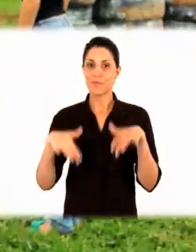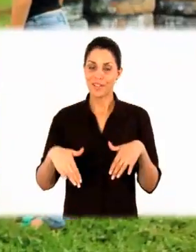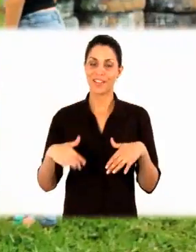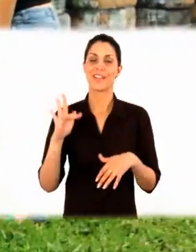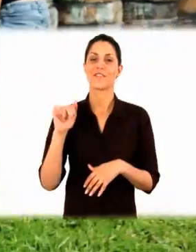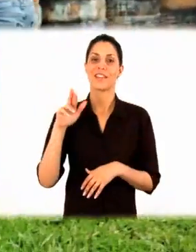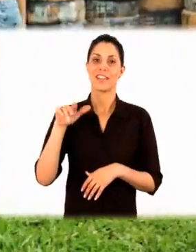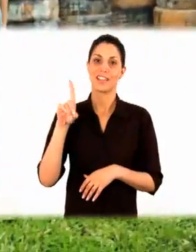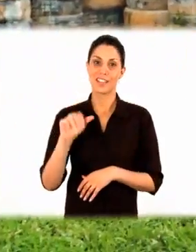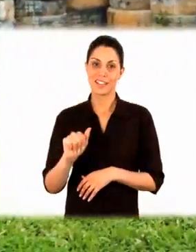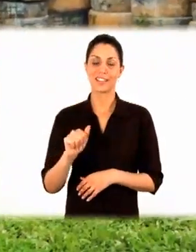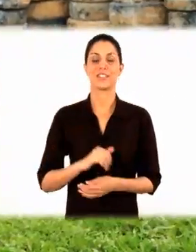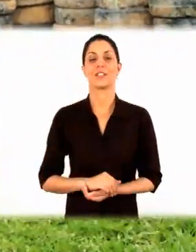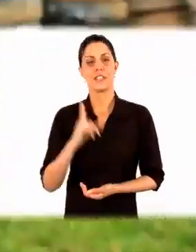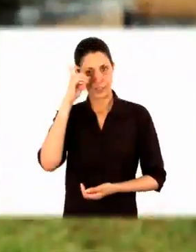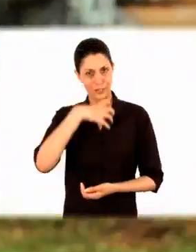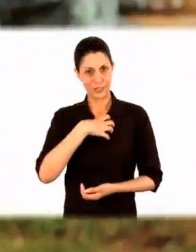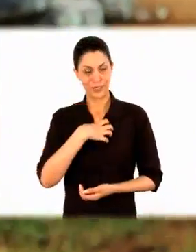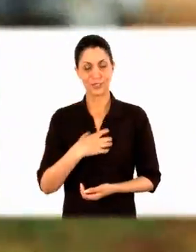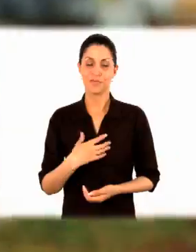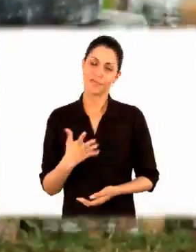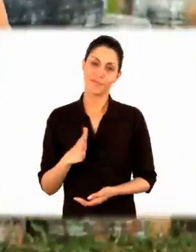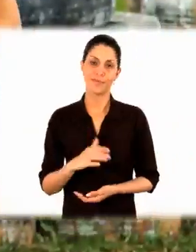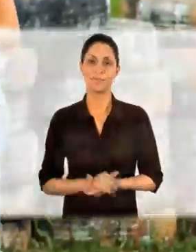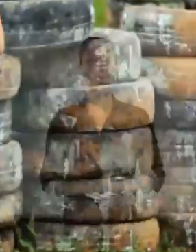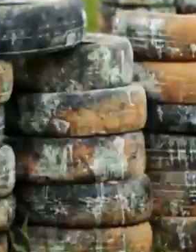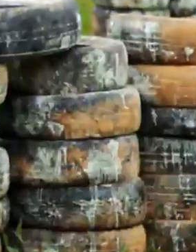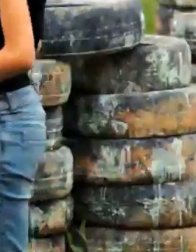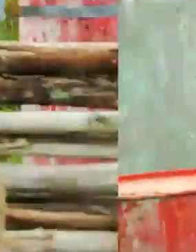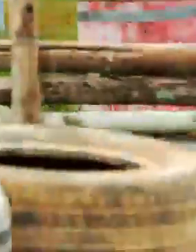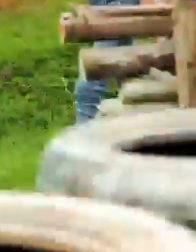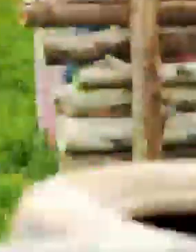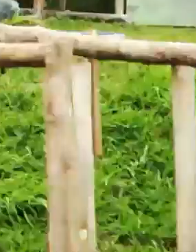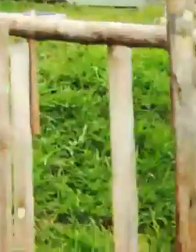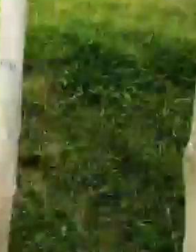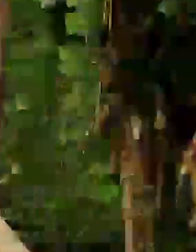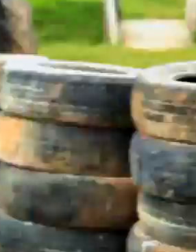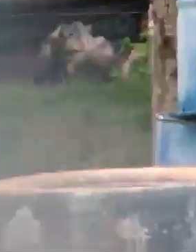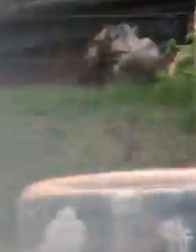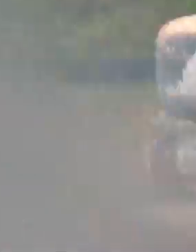Muito bem, Fernanda. E aí, achou difícil o percurso? Um pouco.